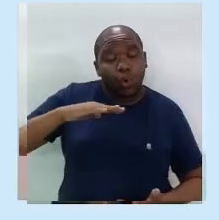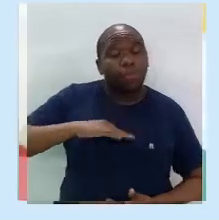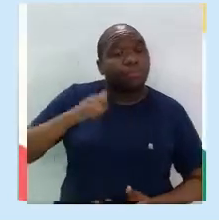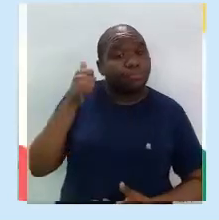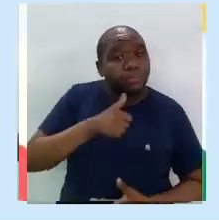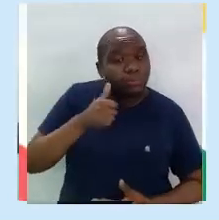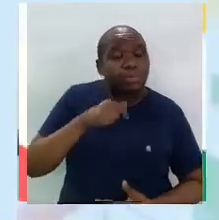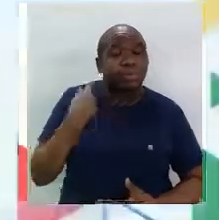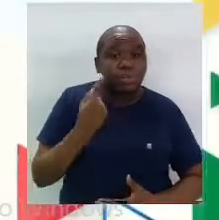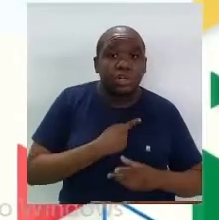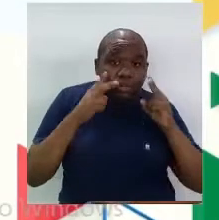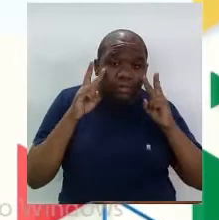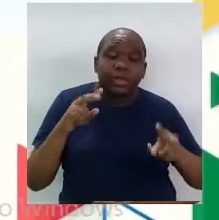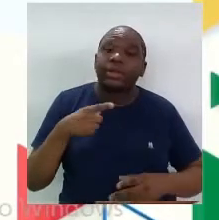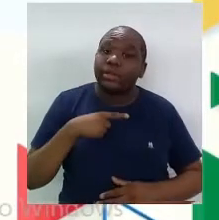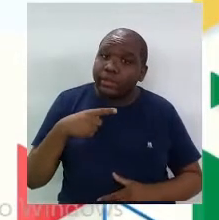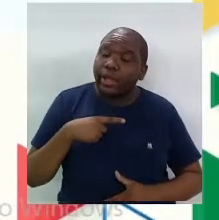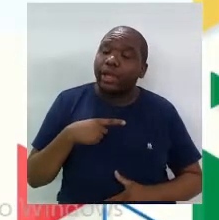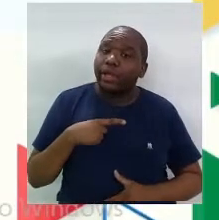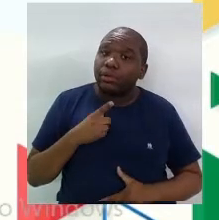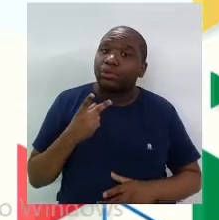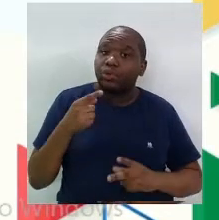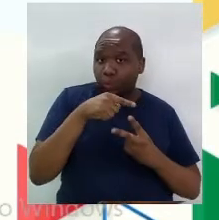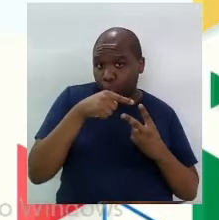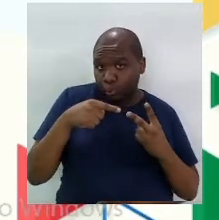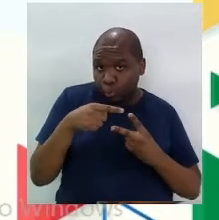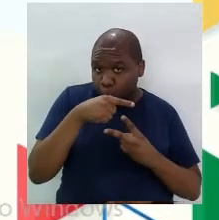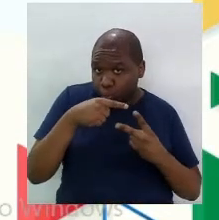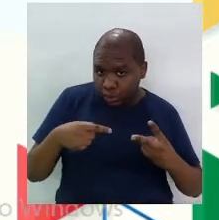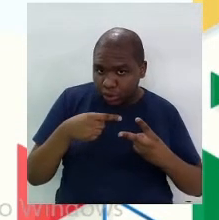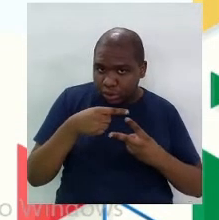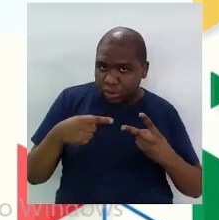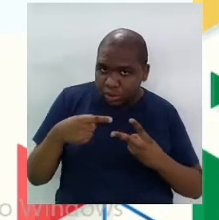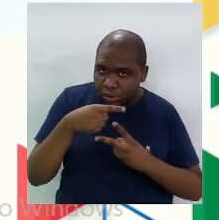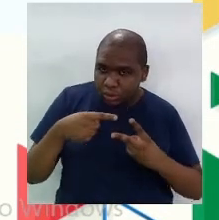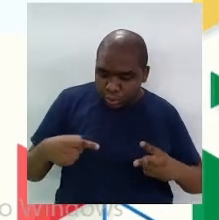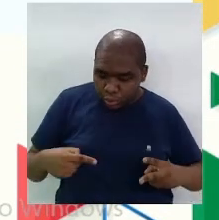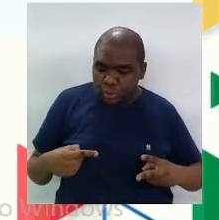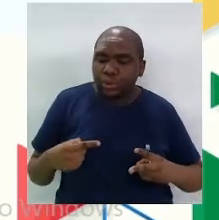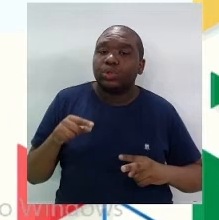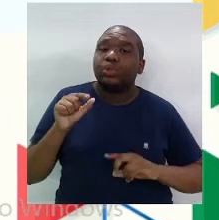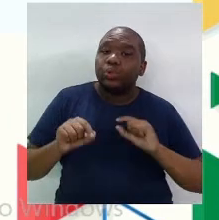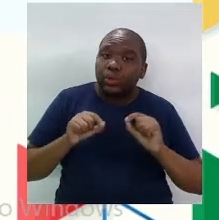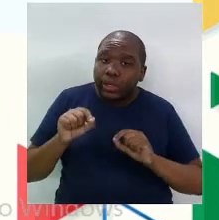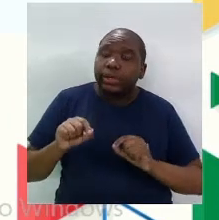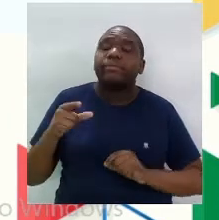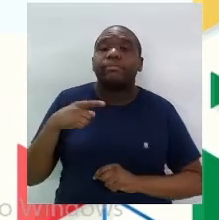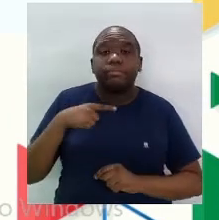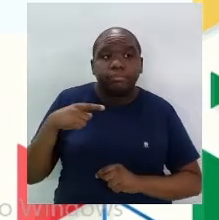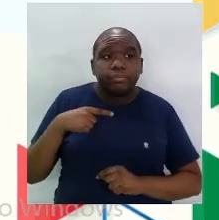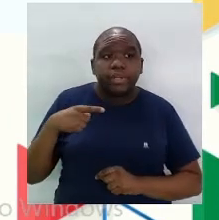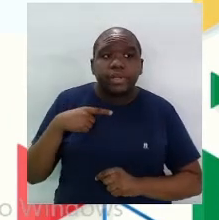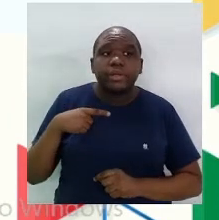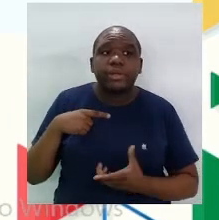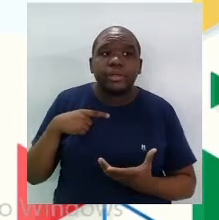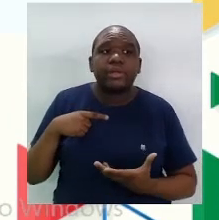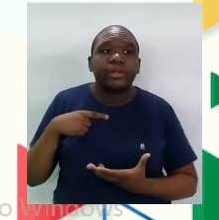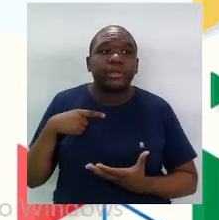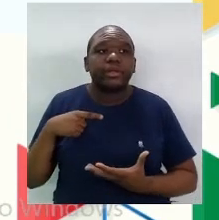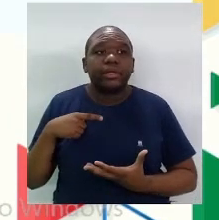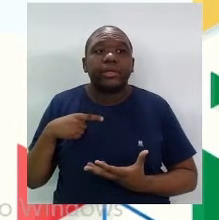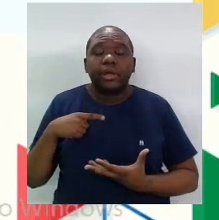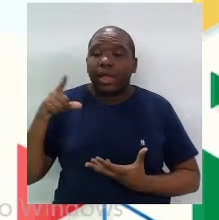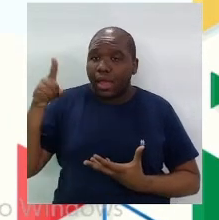mulher, observa-se a presença de 2 tubas uterinas, as quais vão apresentar